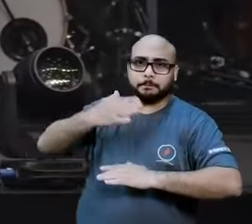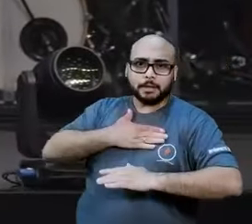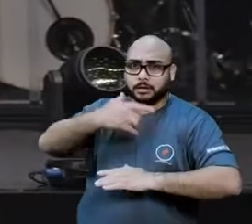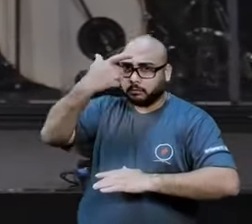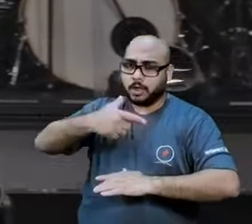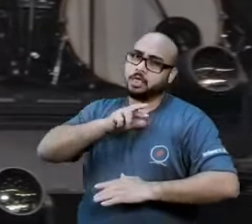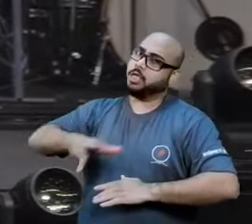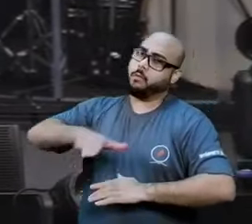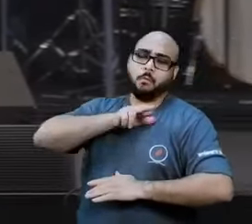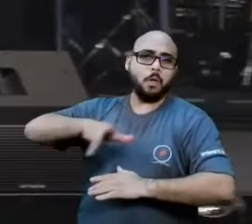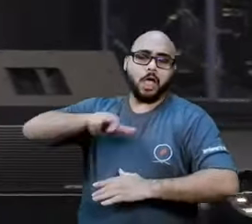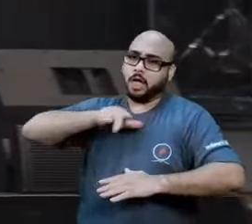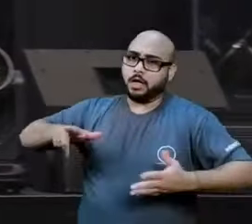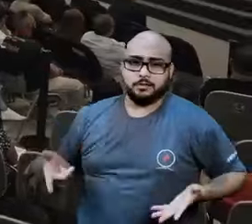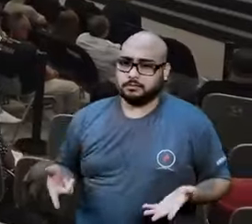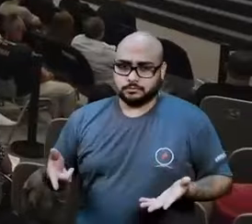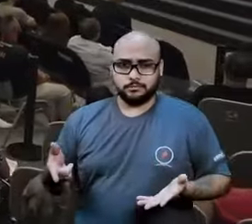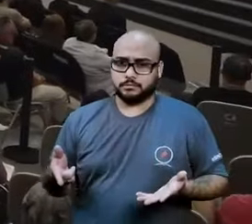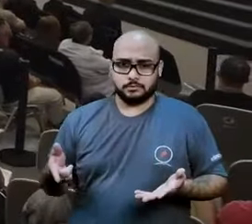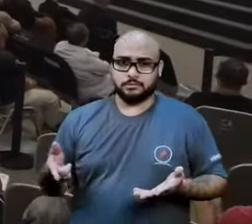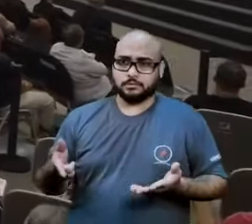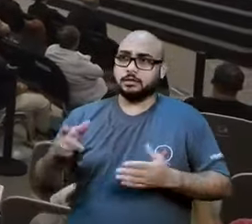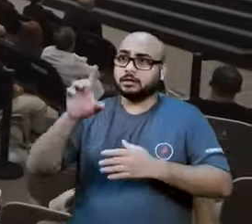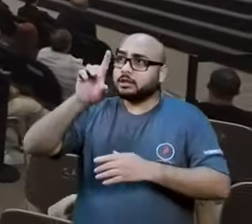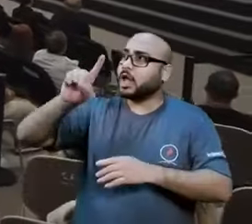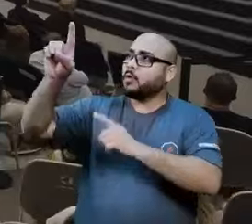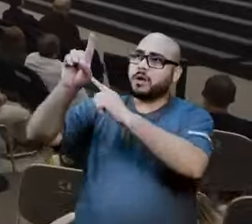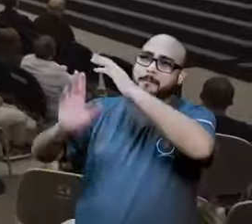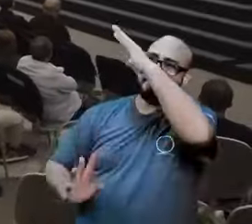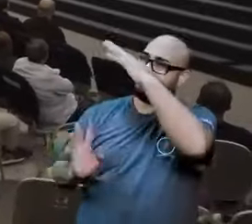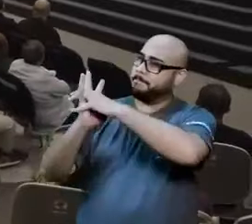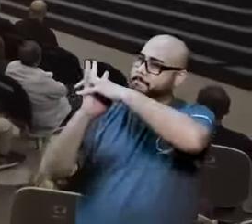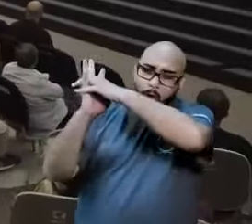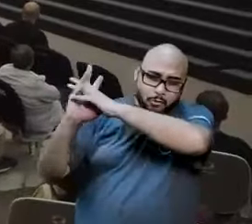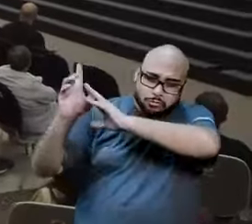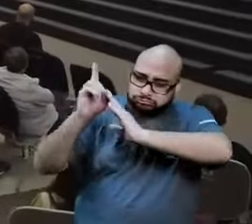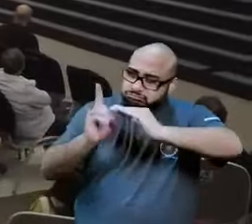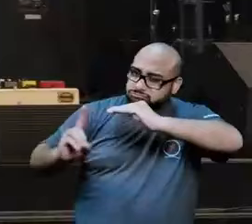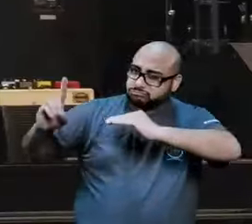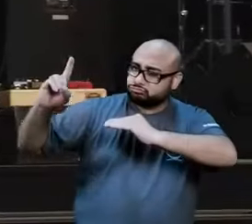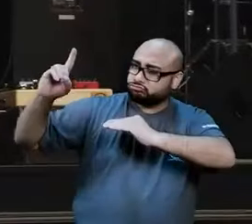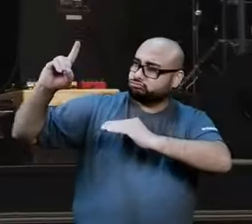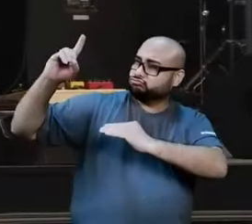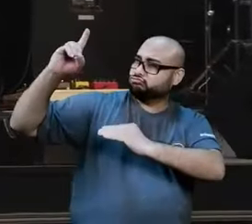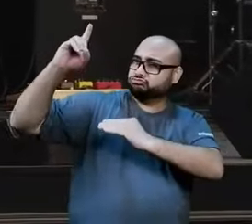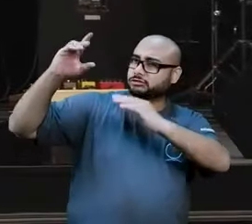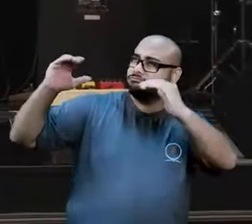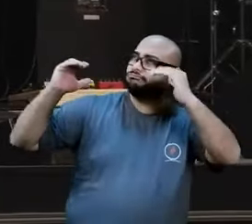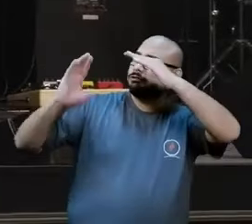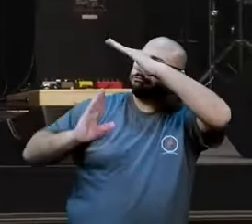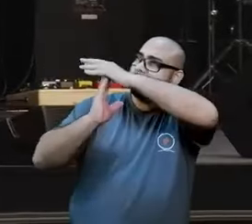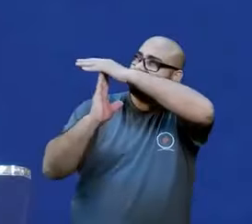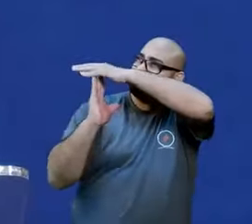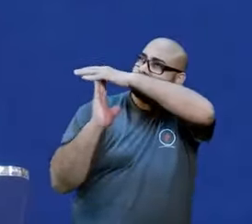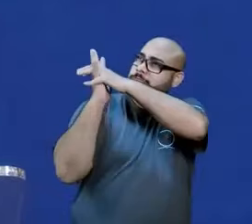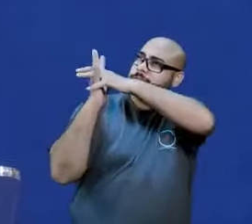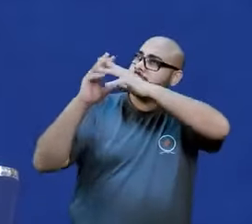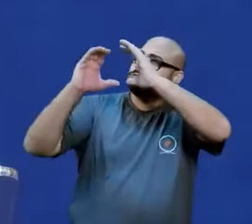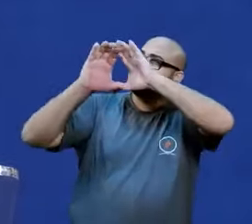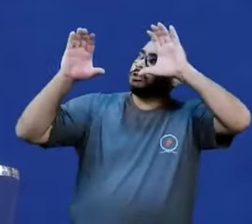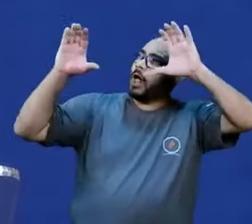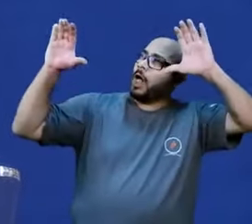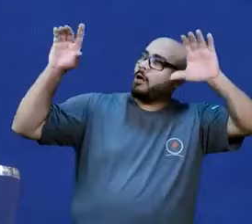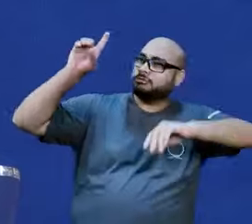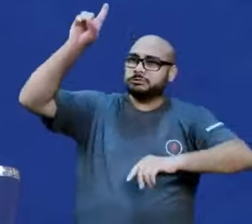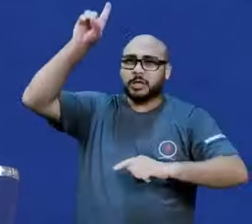imagina ao que você percebe Deus está além Deus está além e ele age por